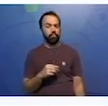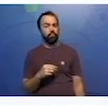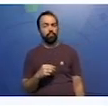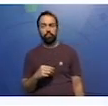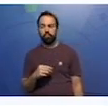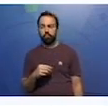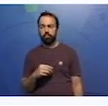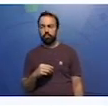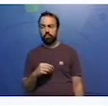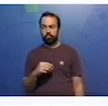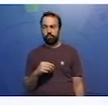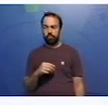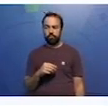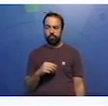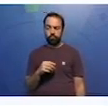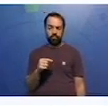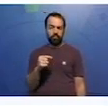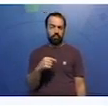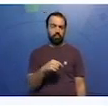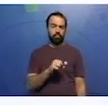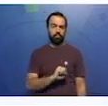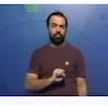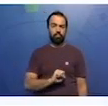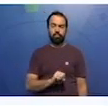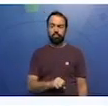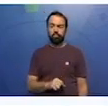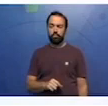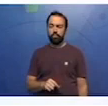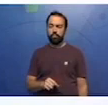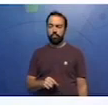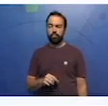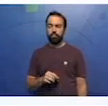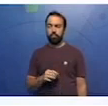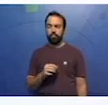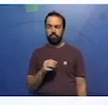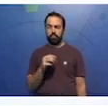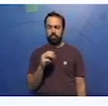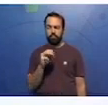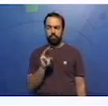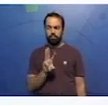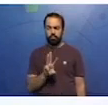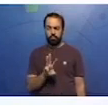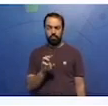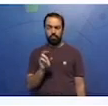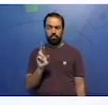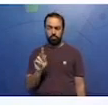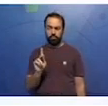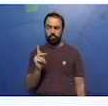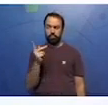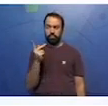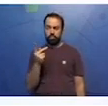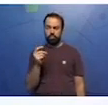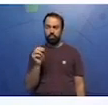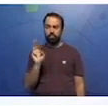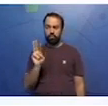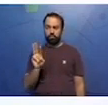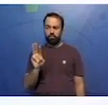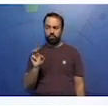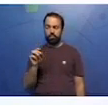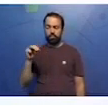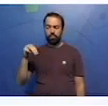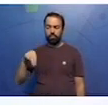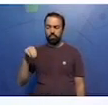Dos minutos e dos segundos. Ou seja, são 3 horas,